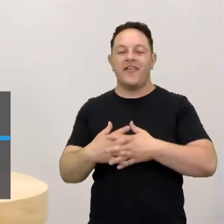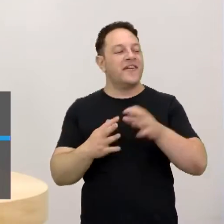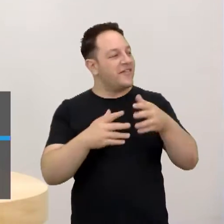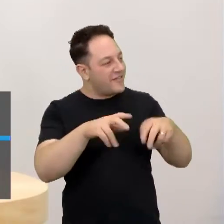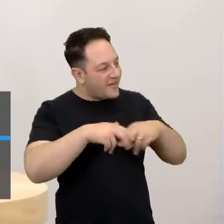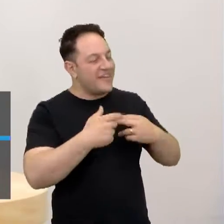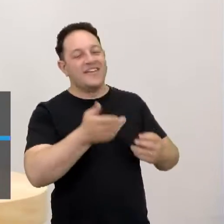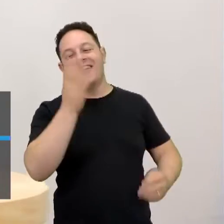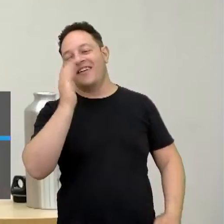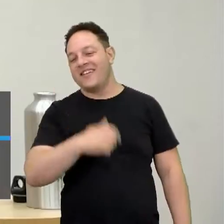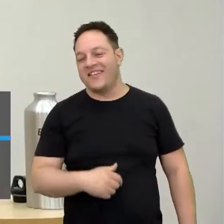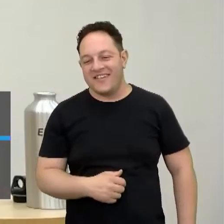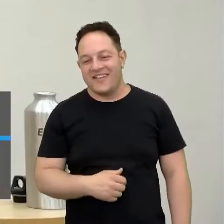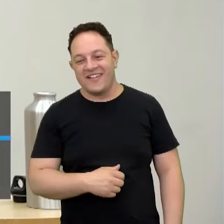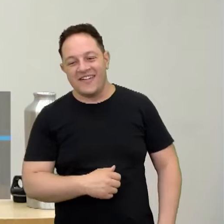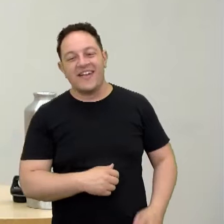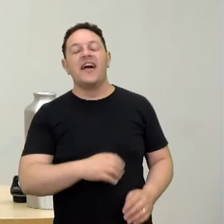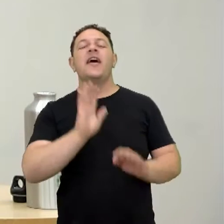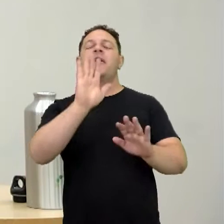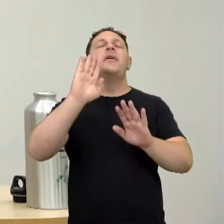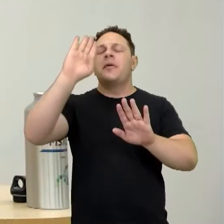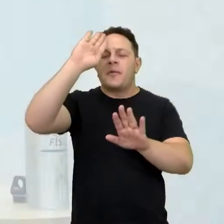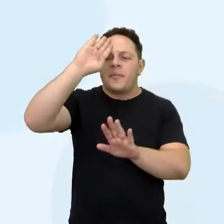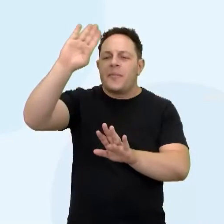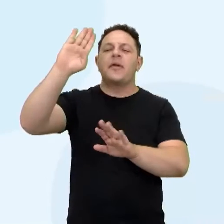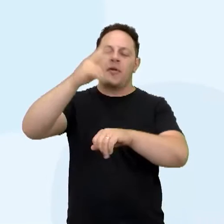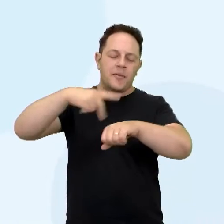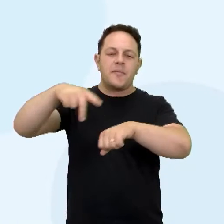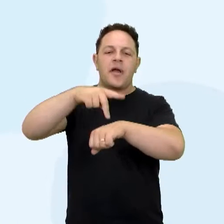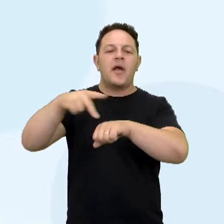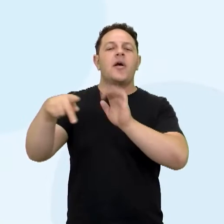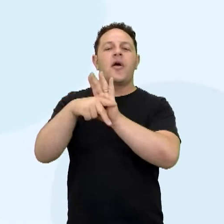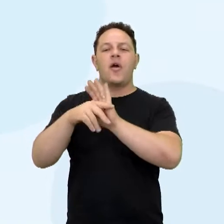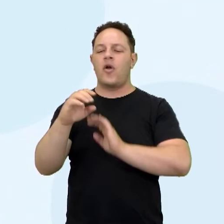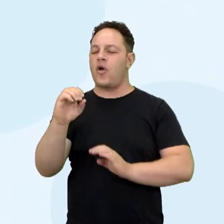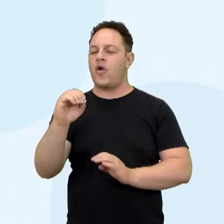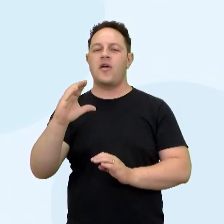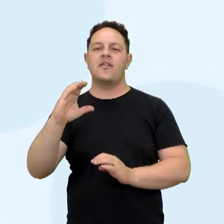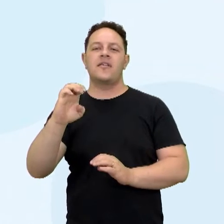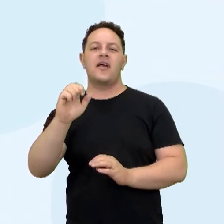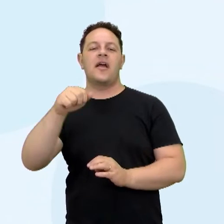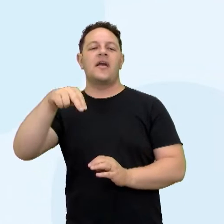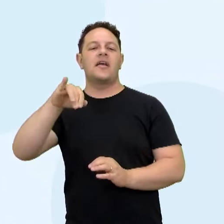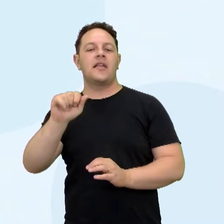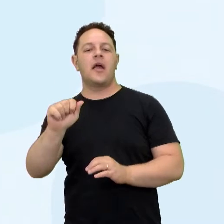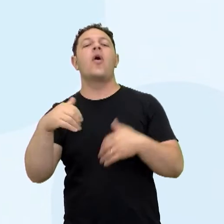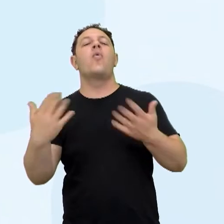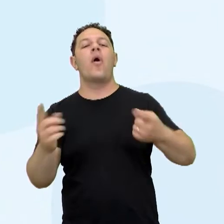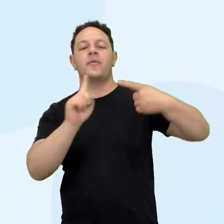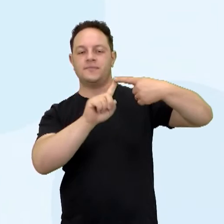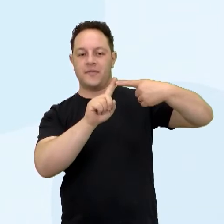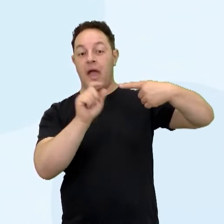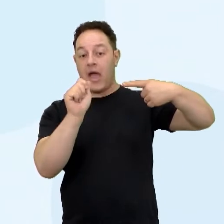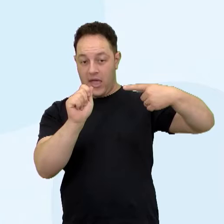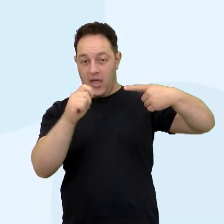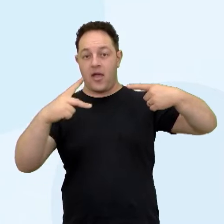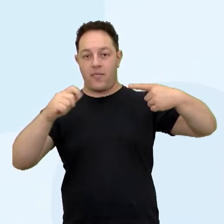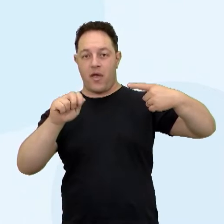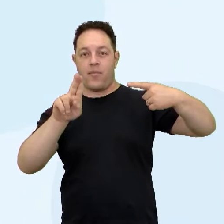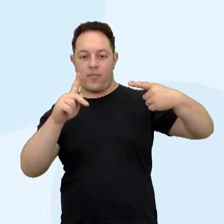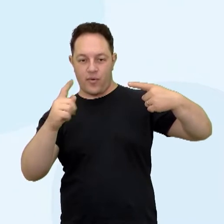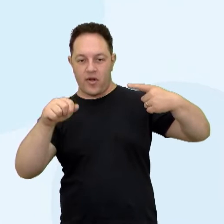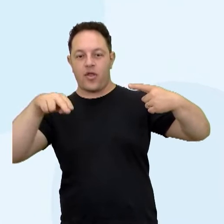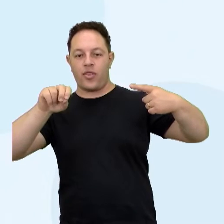bom. Qual o principal país da Oceania? Papua Nova Guiné,